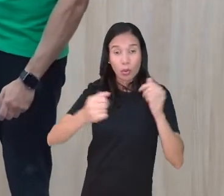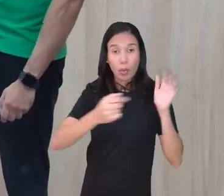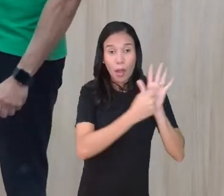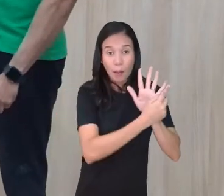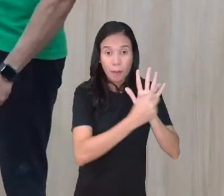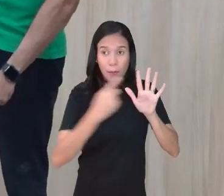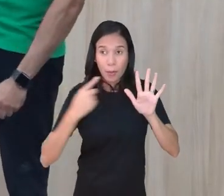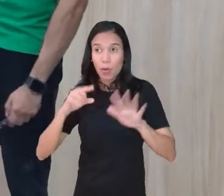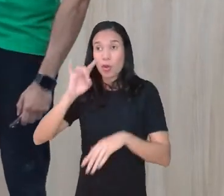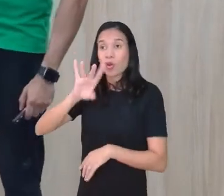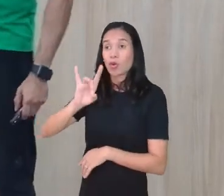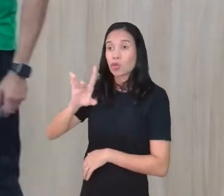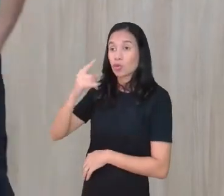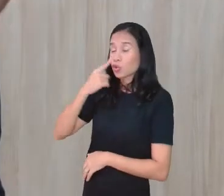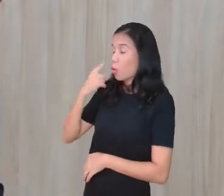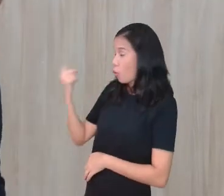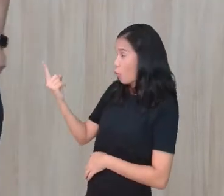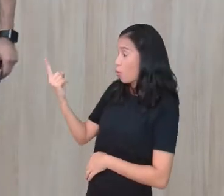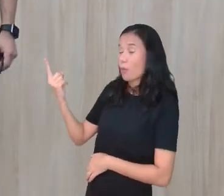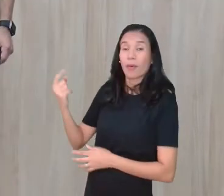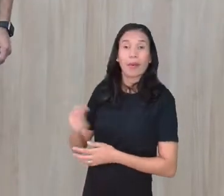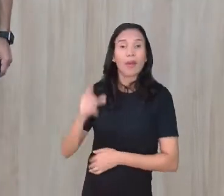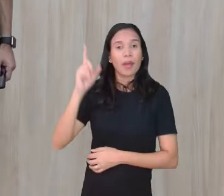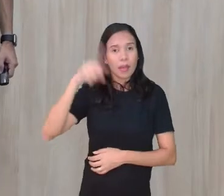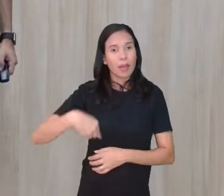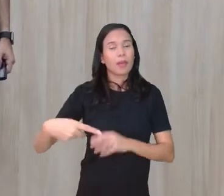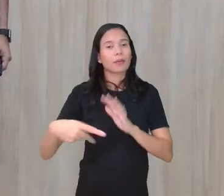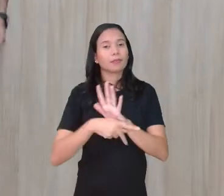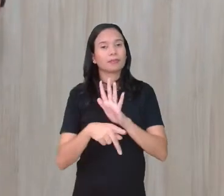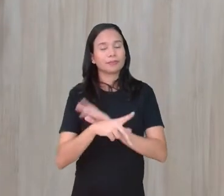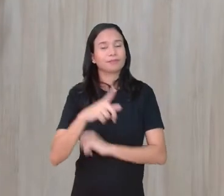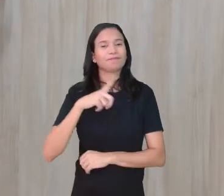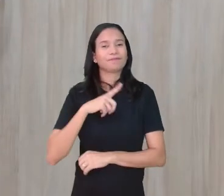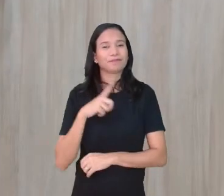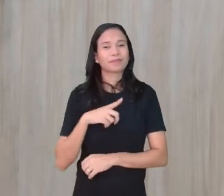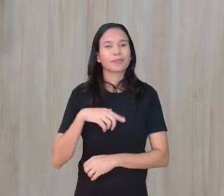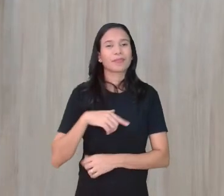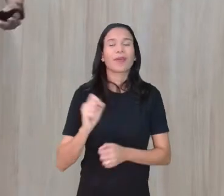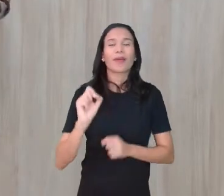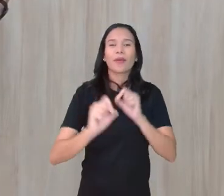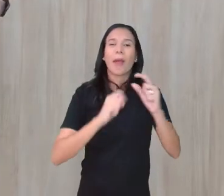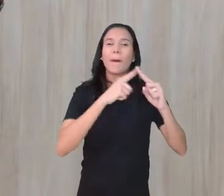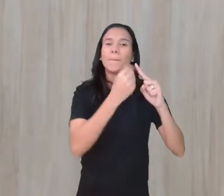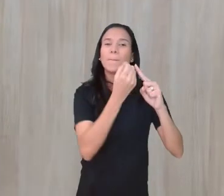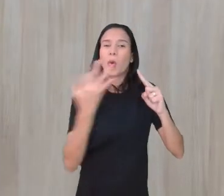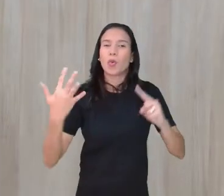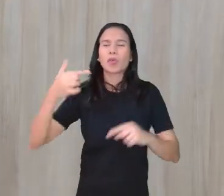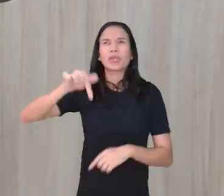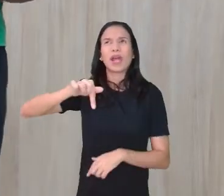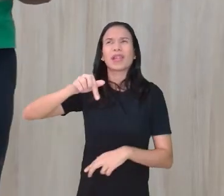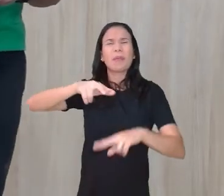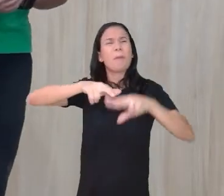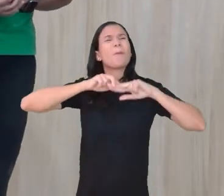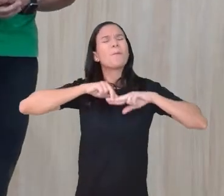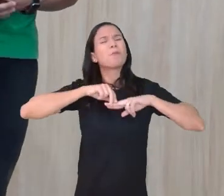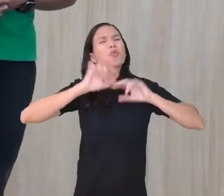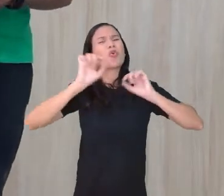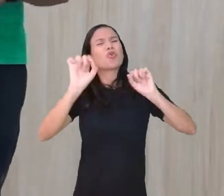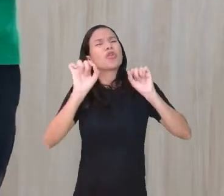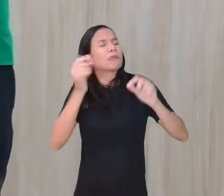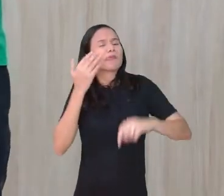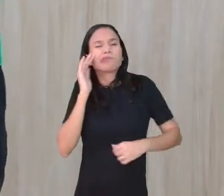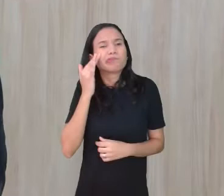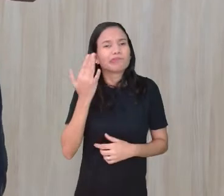ó, apenas essa daqui são os múltiplos de 7. Por que, Pedro, são os múltiplos de